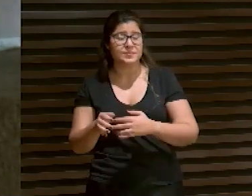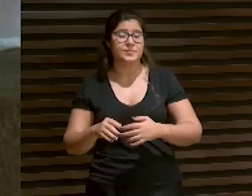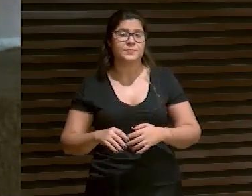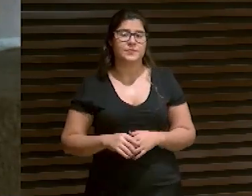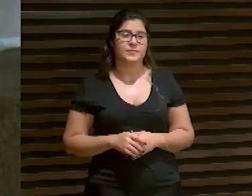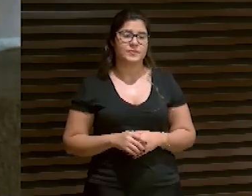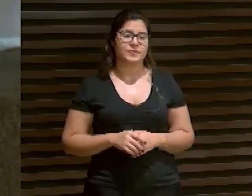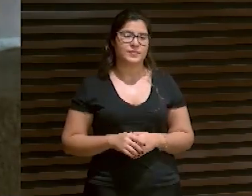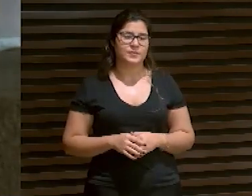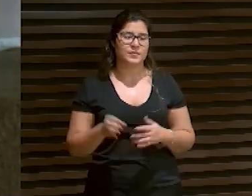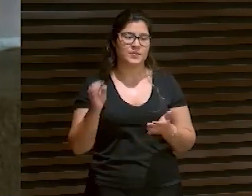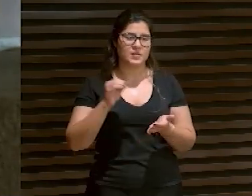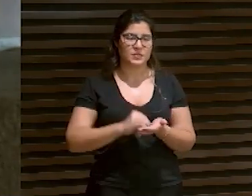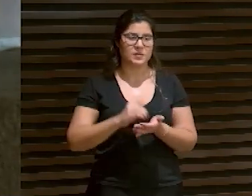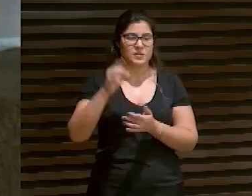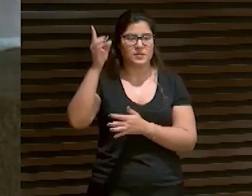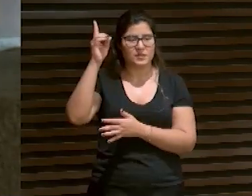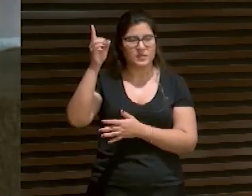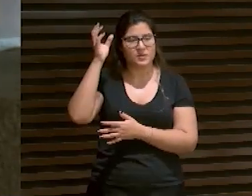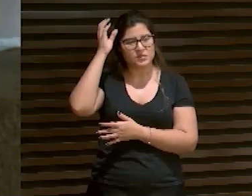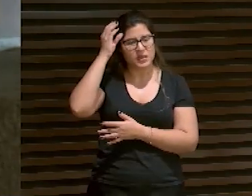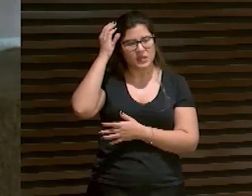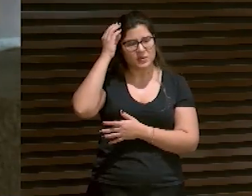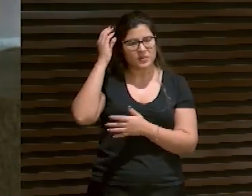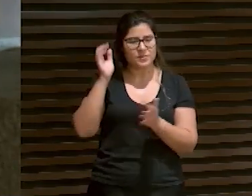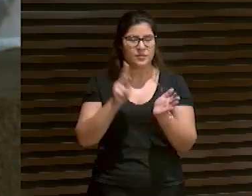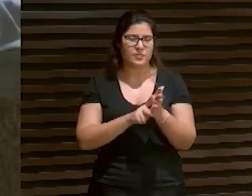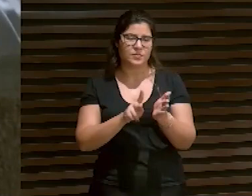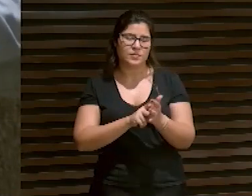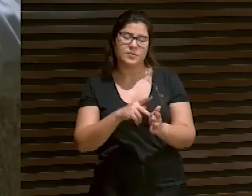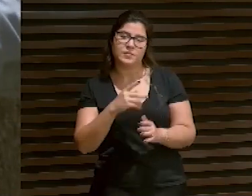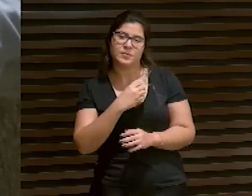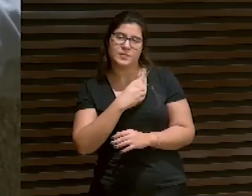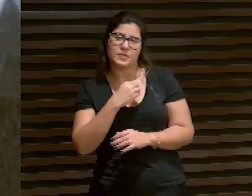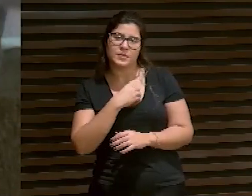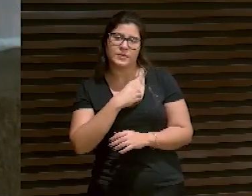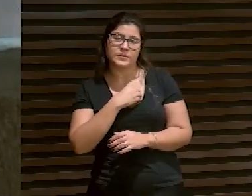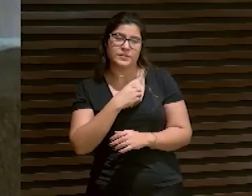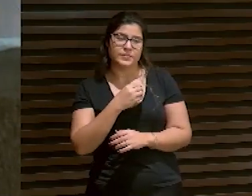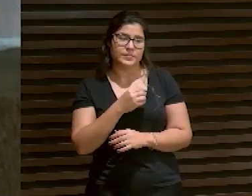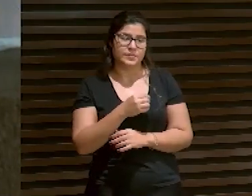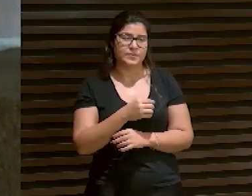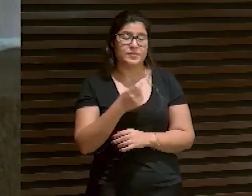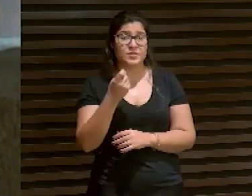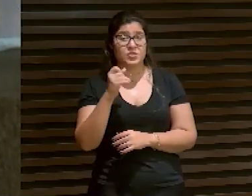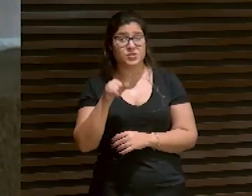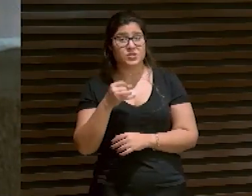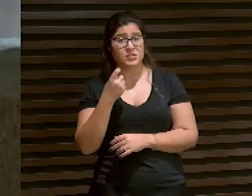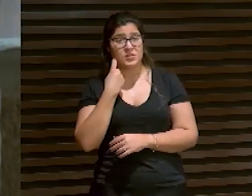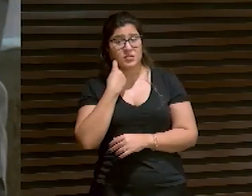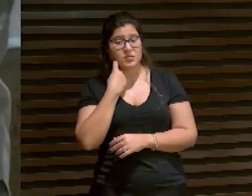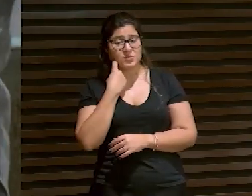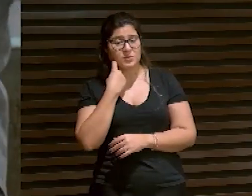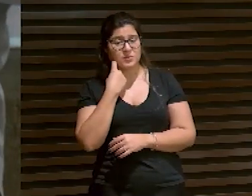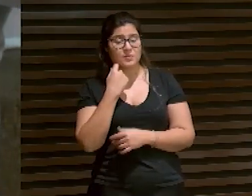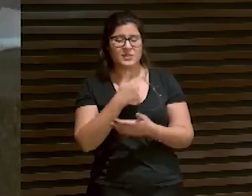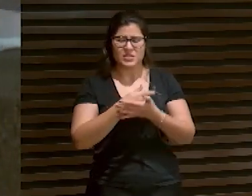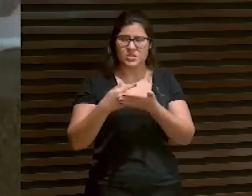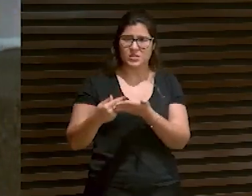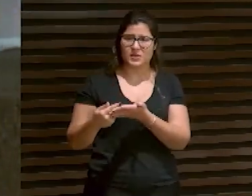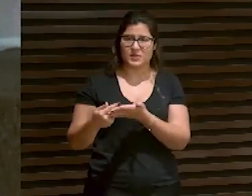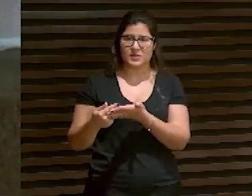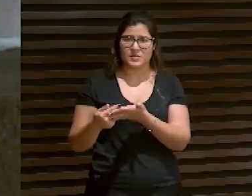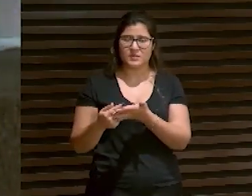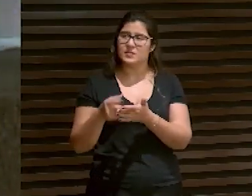é tão antigo quanto a história da humanidade. Se voltarmos para Gênesis, quando aconteceu o pecado do homem, e Deus vai